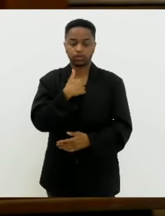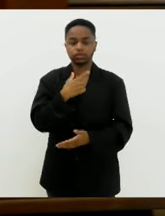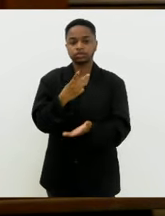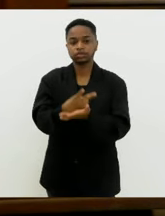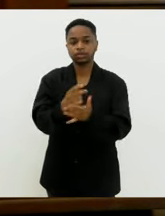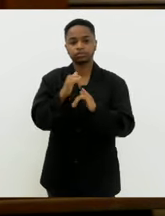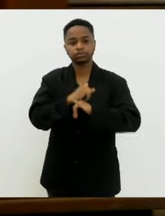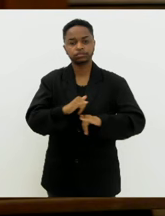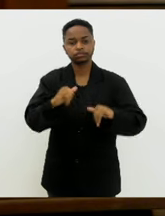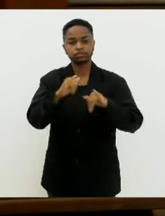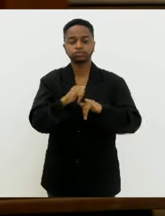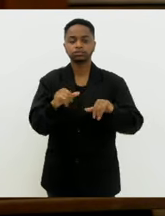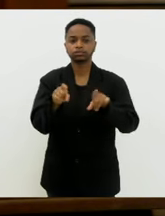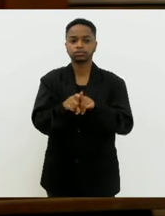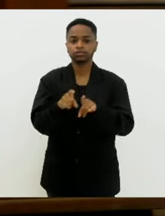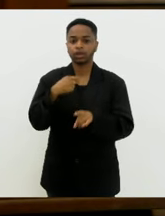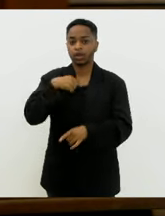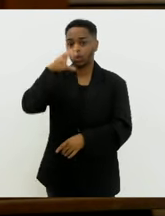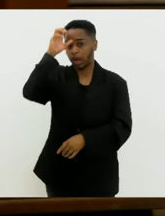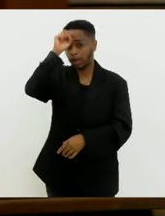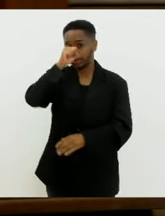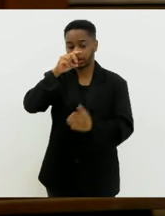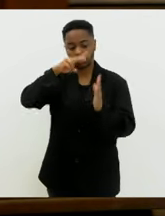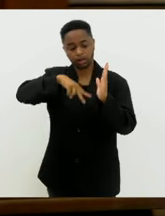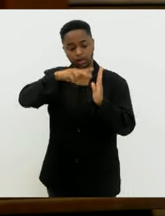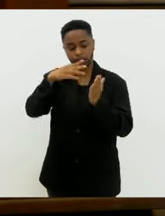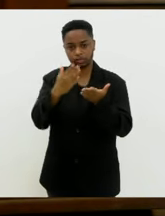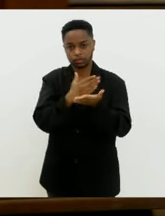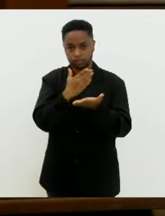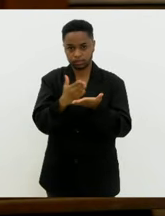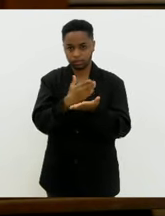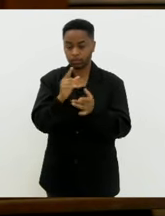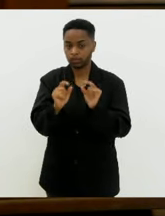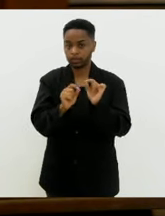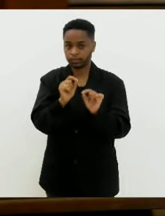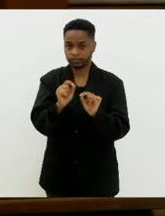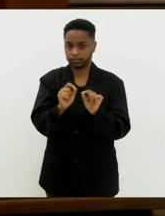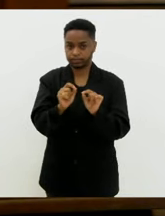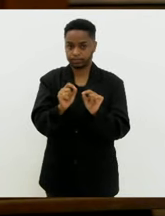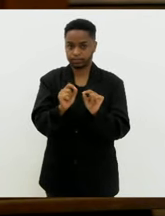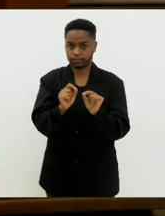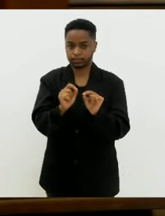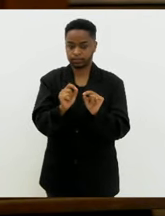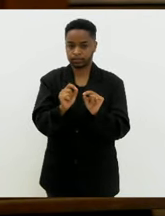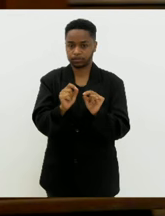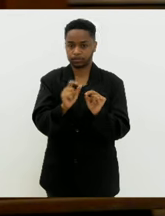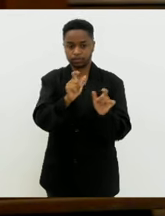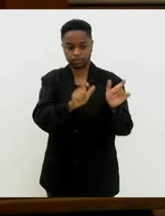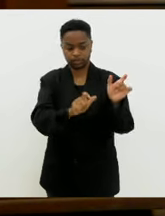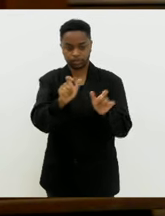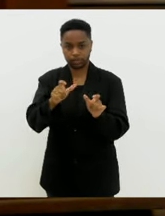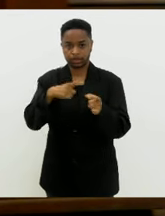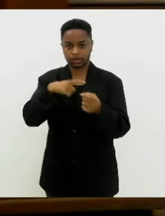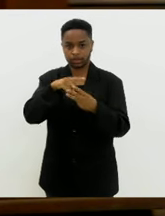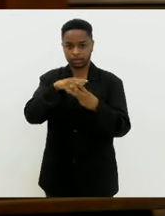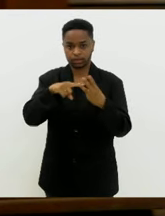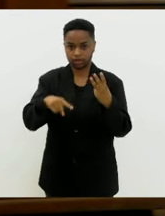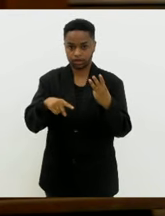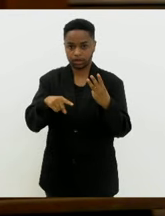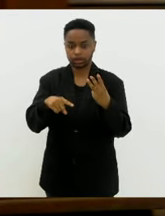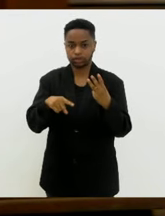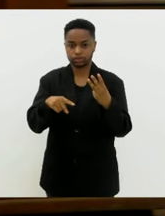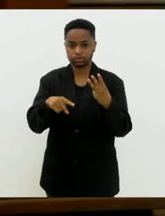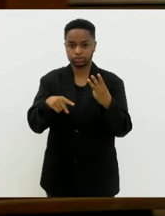não aprendi isso nos livros, que o homem tem três peles. O homem é o